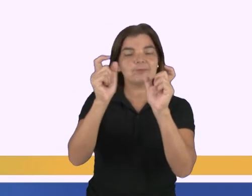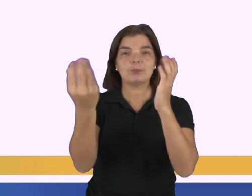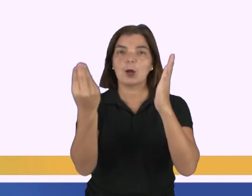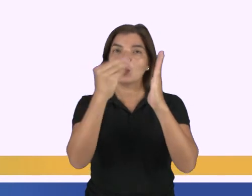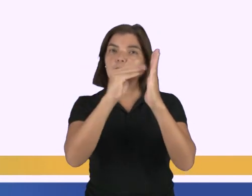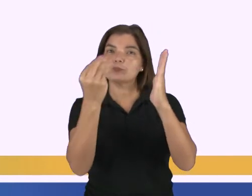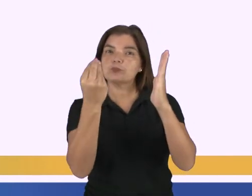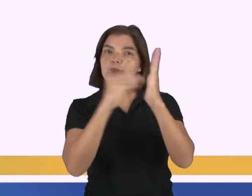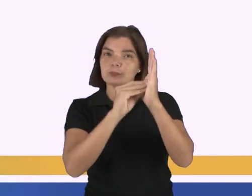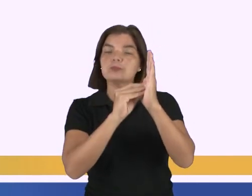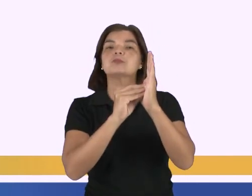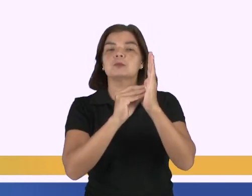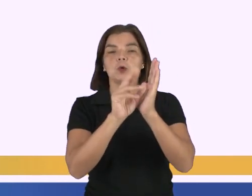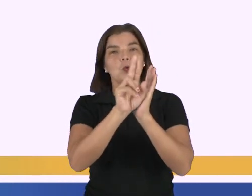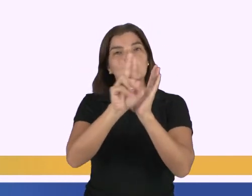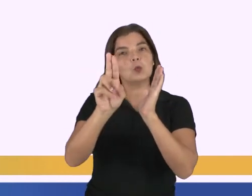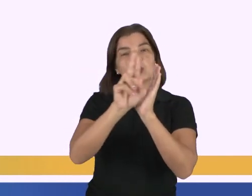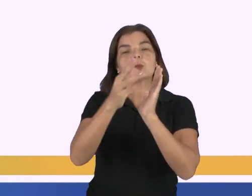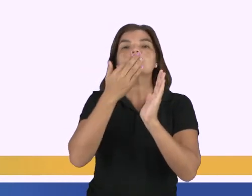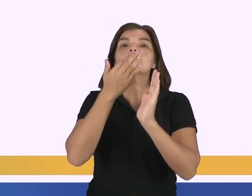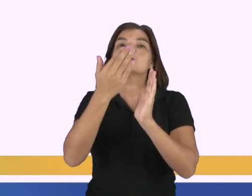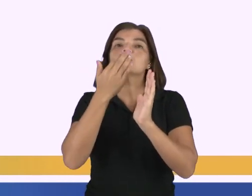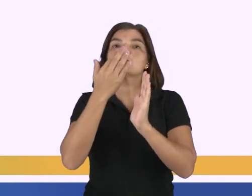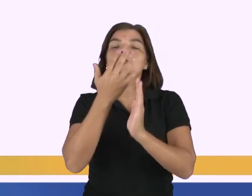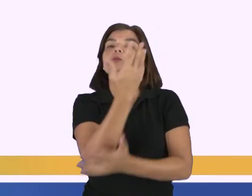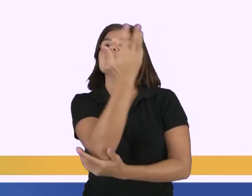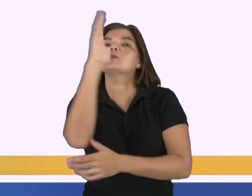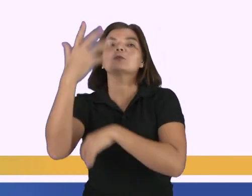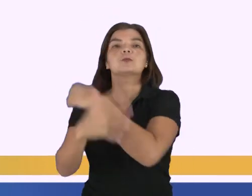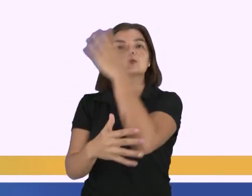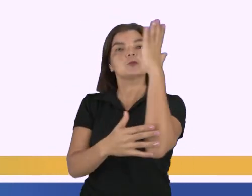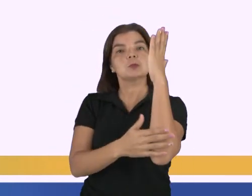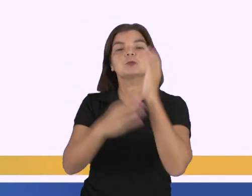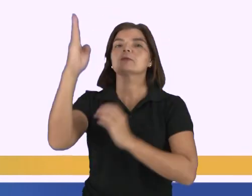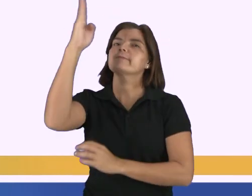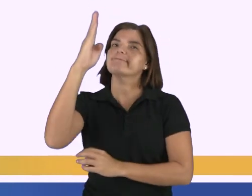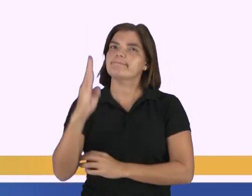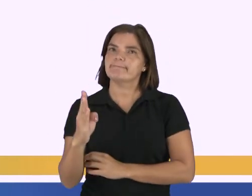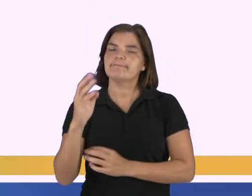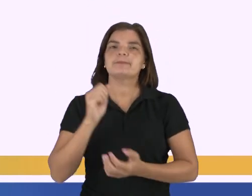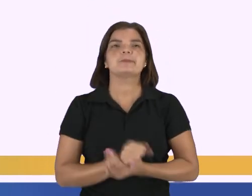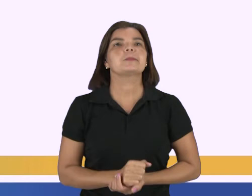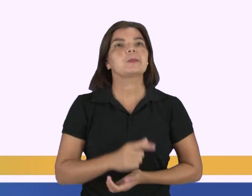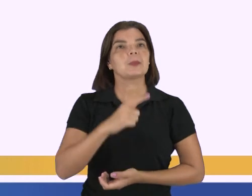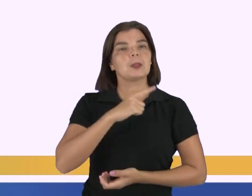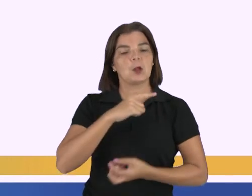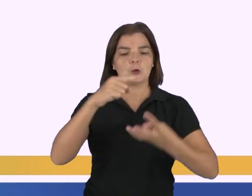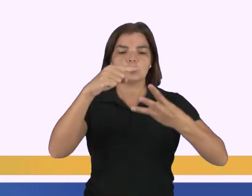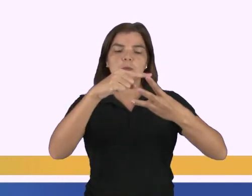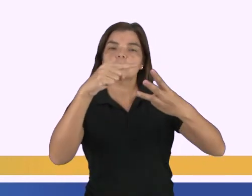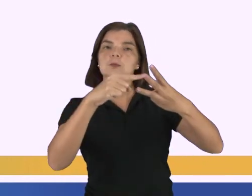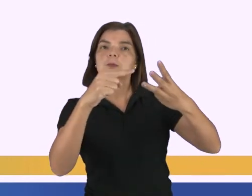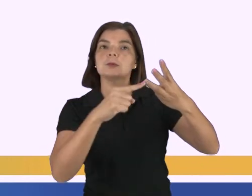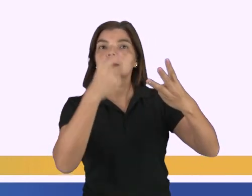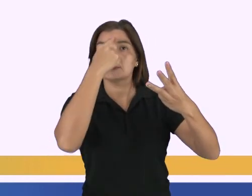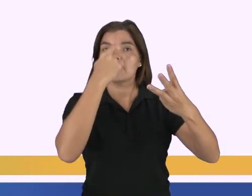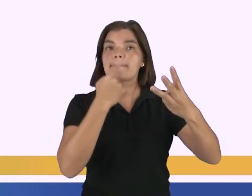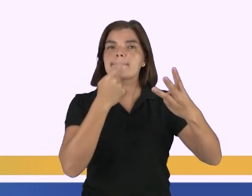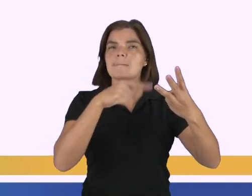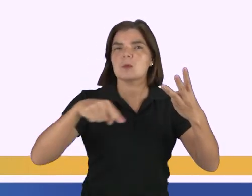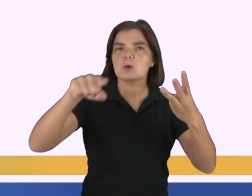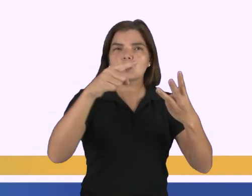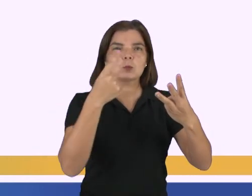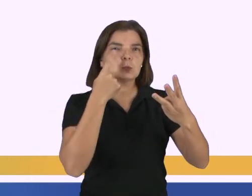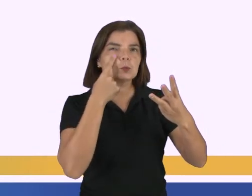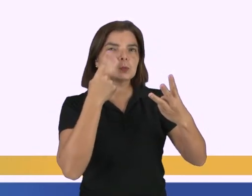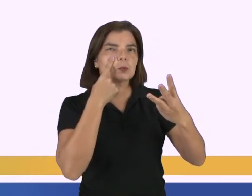os retângulos com os nomes dos tipos de vegetações do Brasil. Então eu tenho aí 3 figuras aí para você